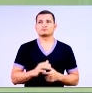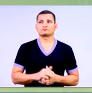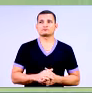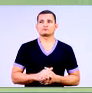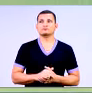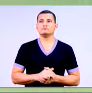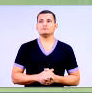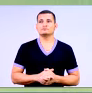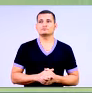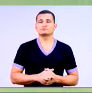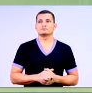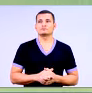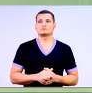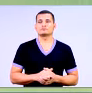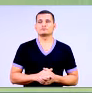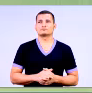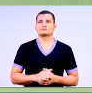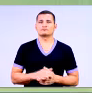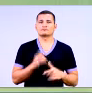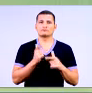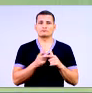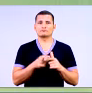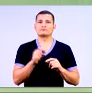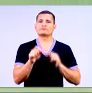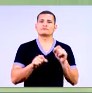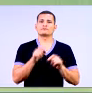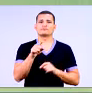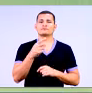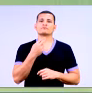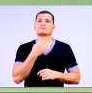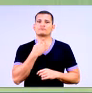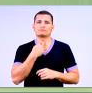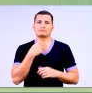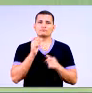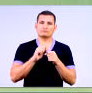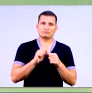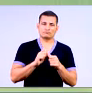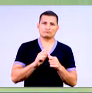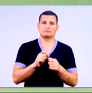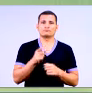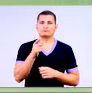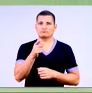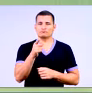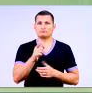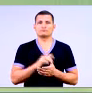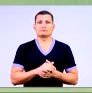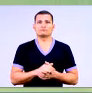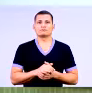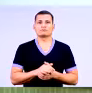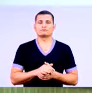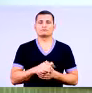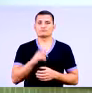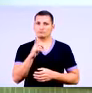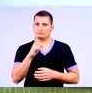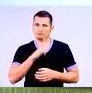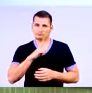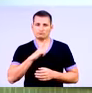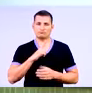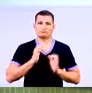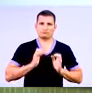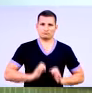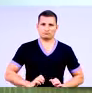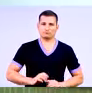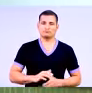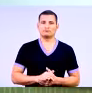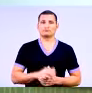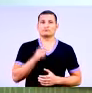Por quê? O que você não deve fazer, né, para você ser considerado um sujeito ético? Você